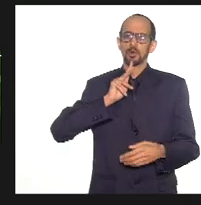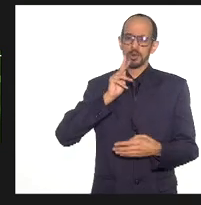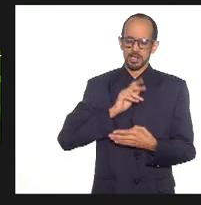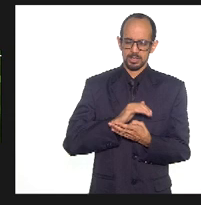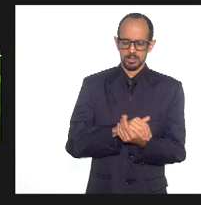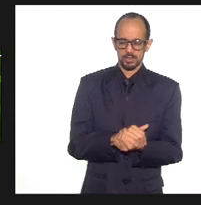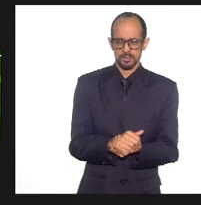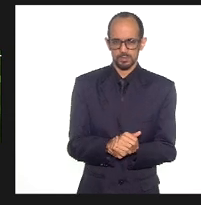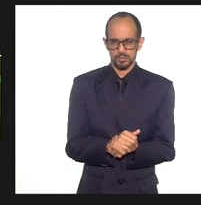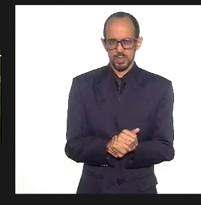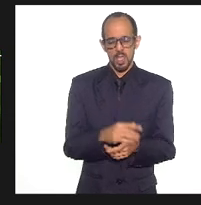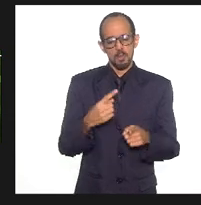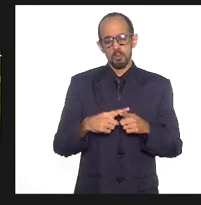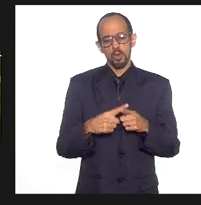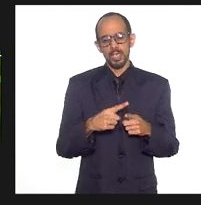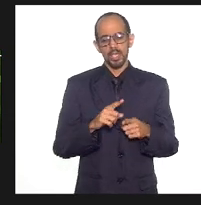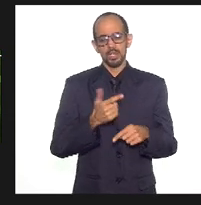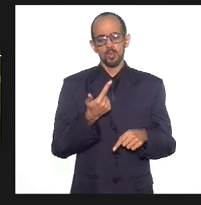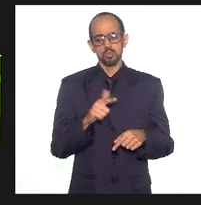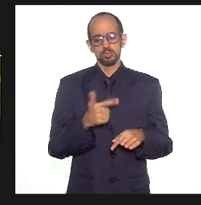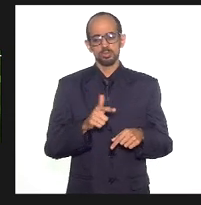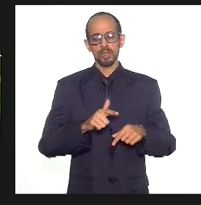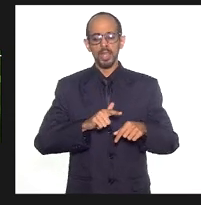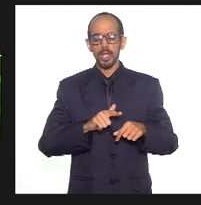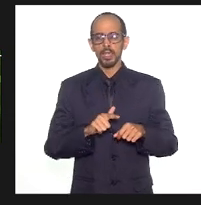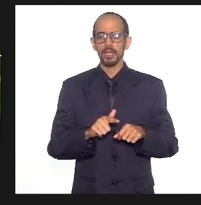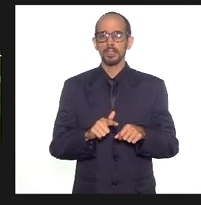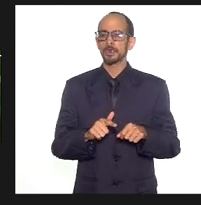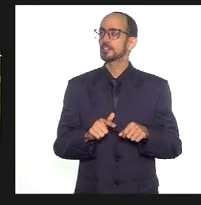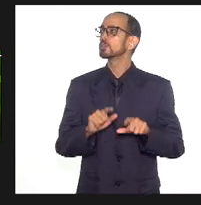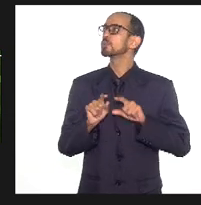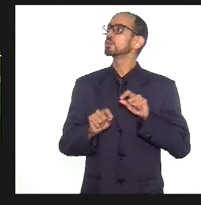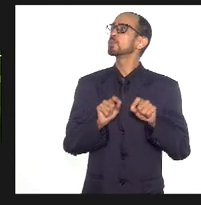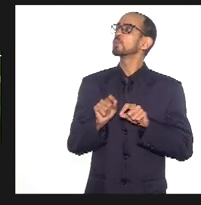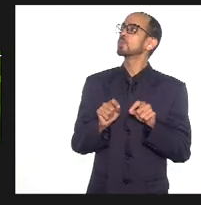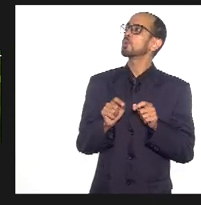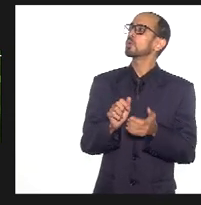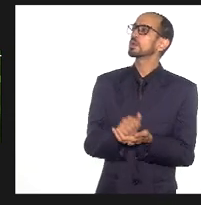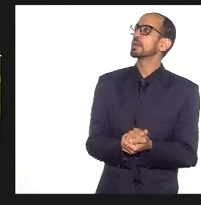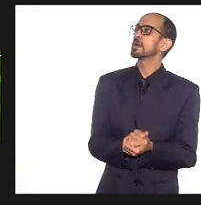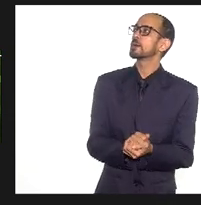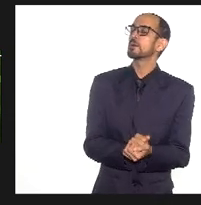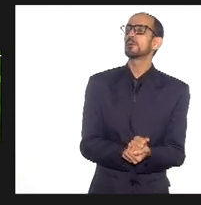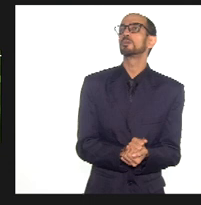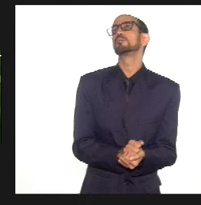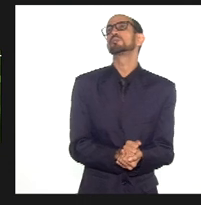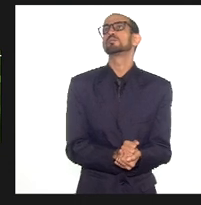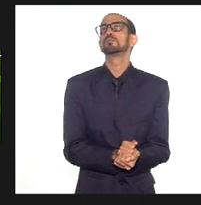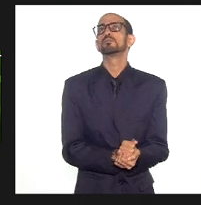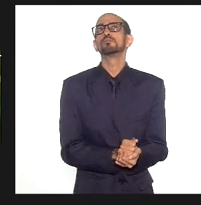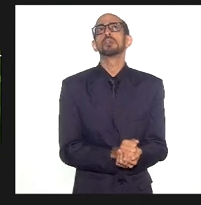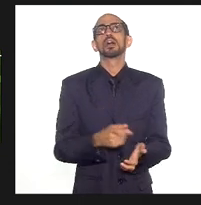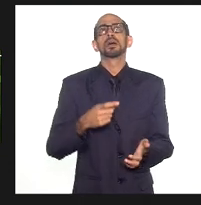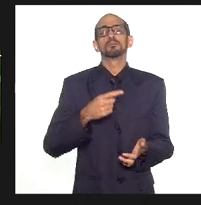os senhores não desmobilizam, né, uma determinada poço de